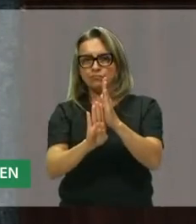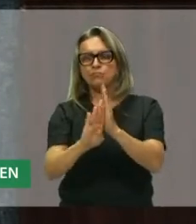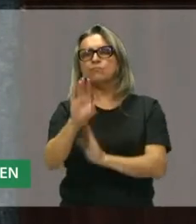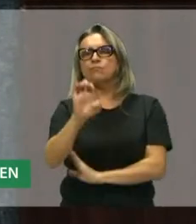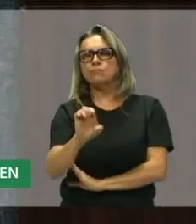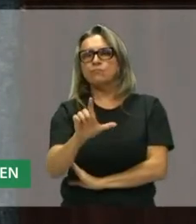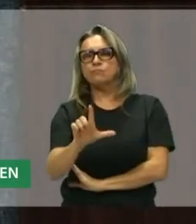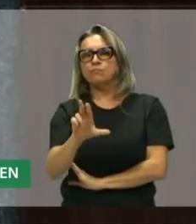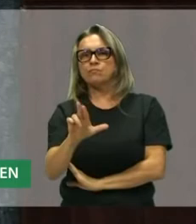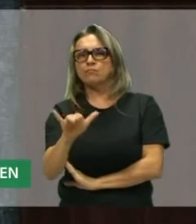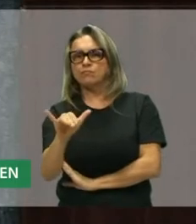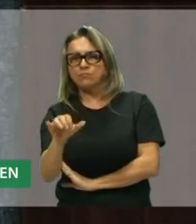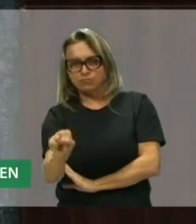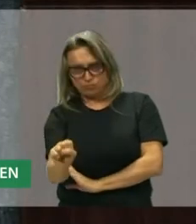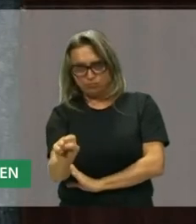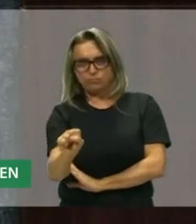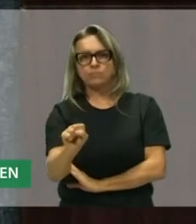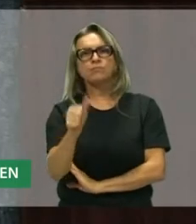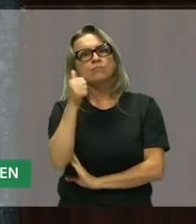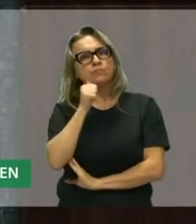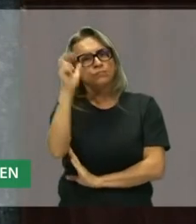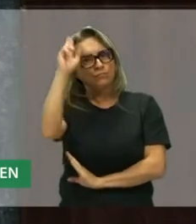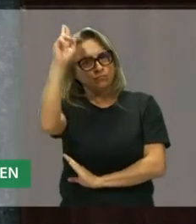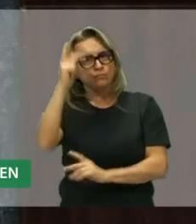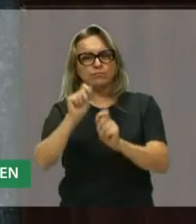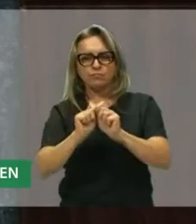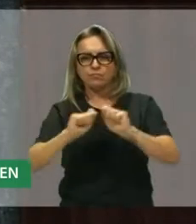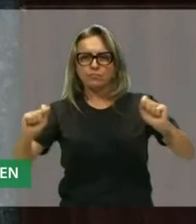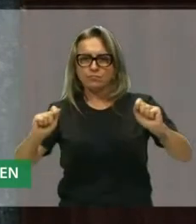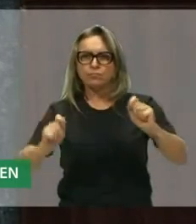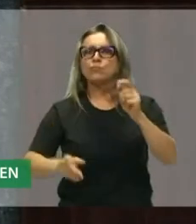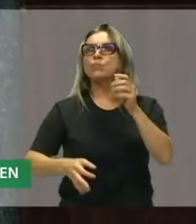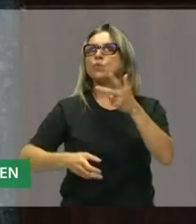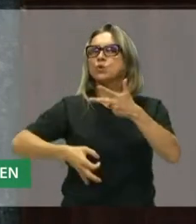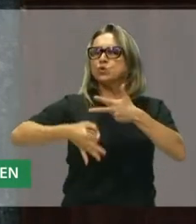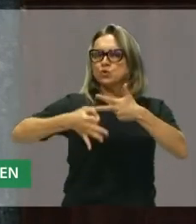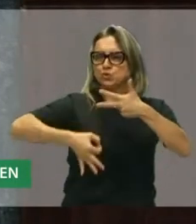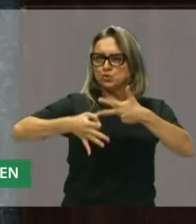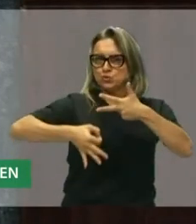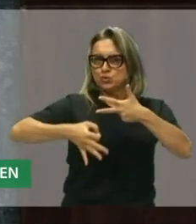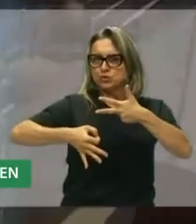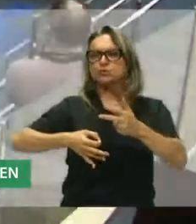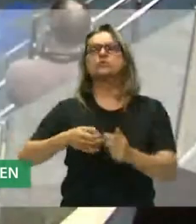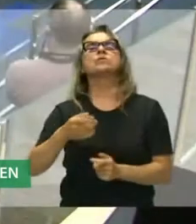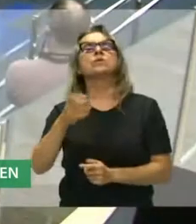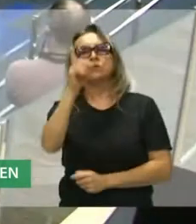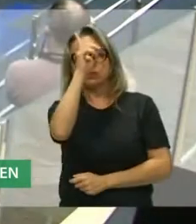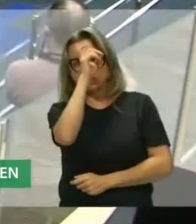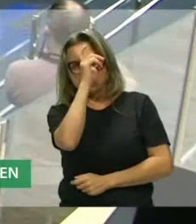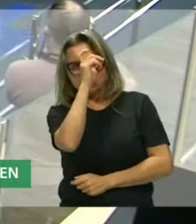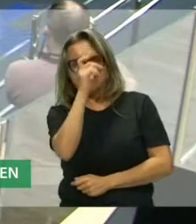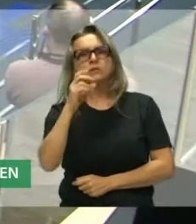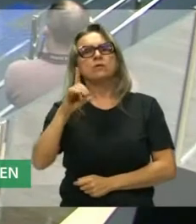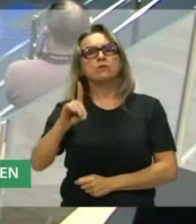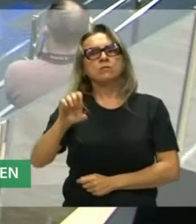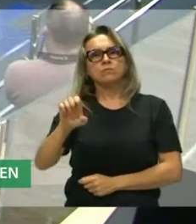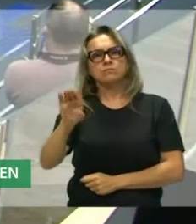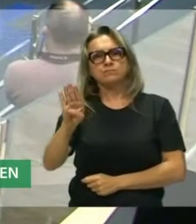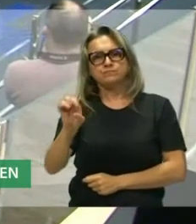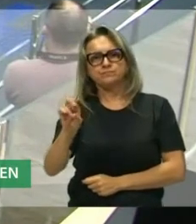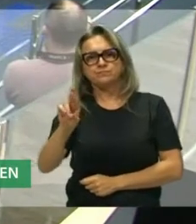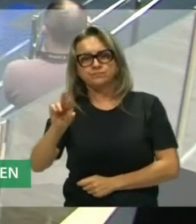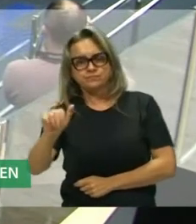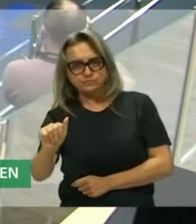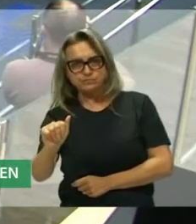Machado. Senhora assessora jurídica do Hospital e Maternidade Marieta Konder-Bornhauser, Débora Reis.